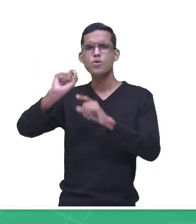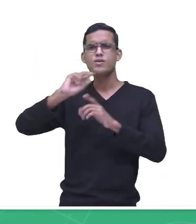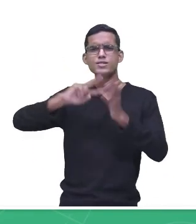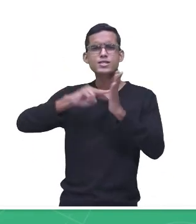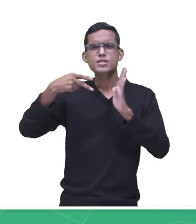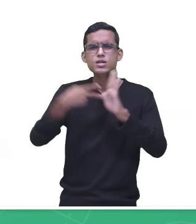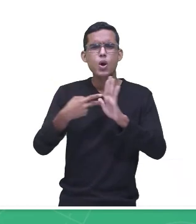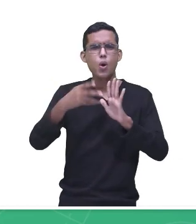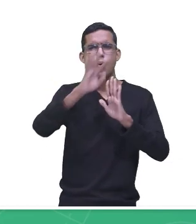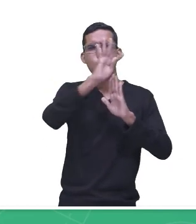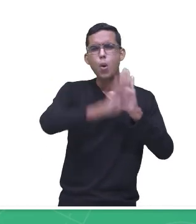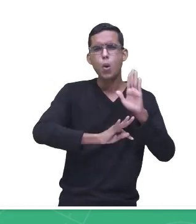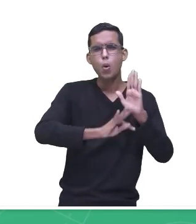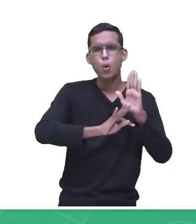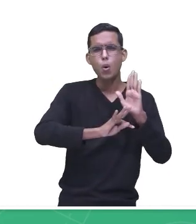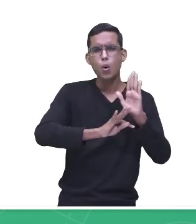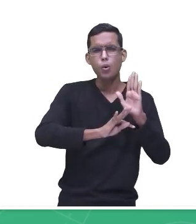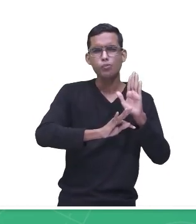texto na